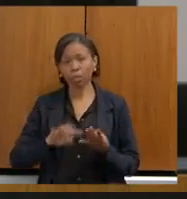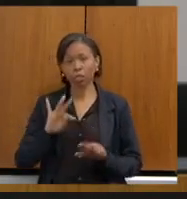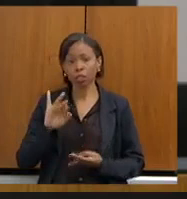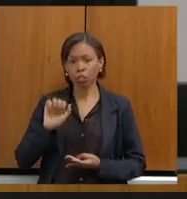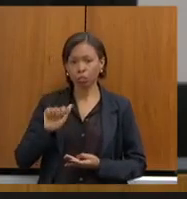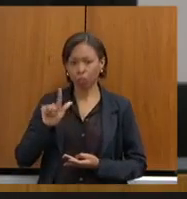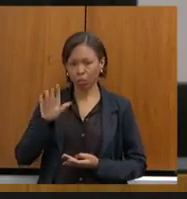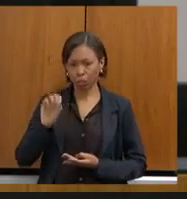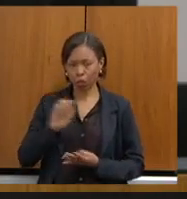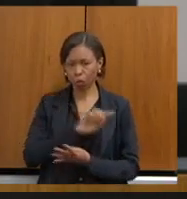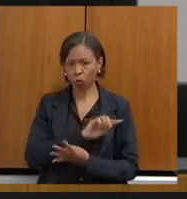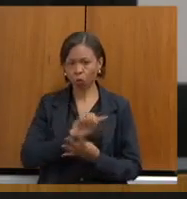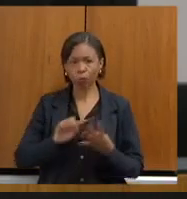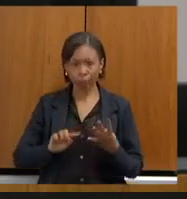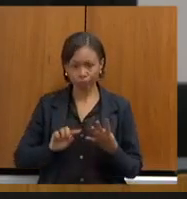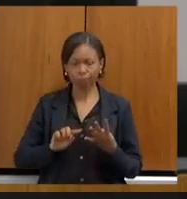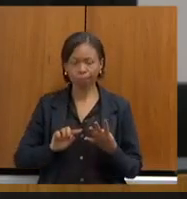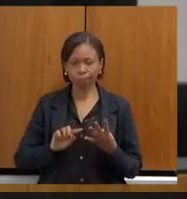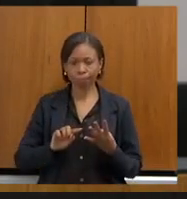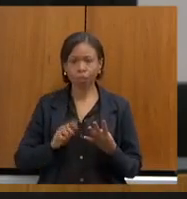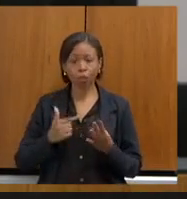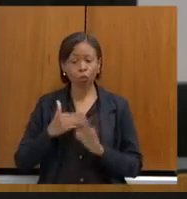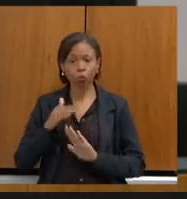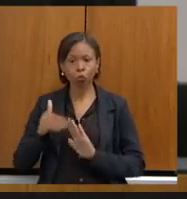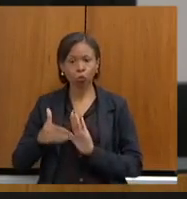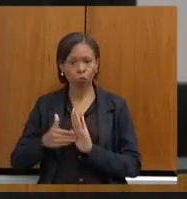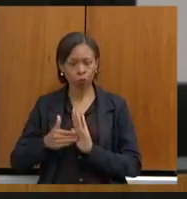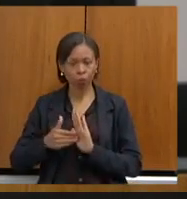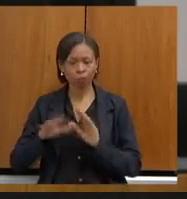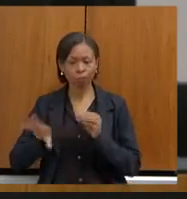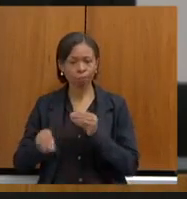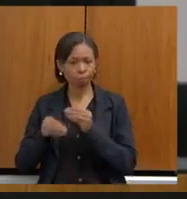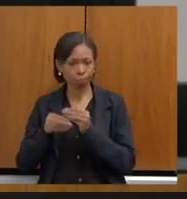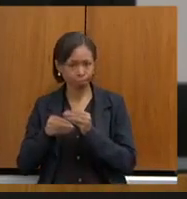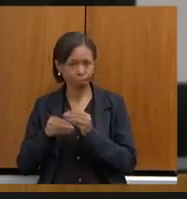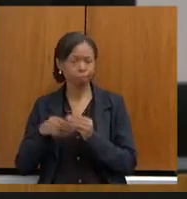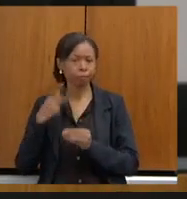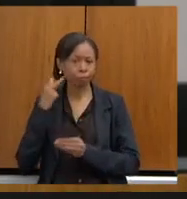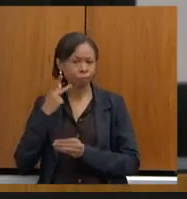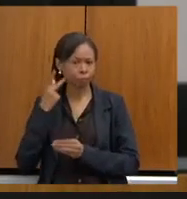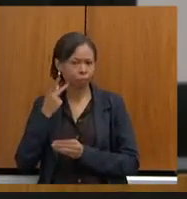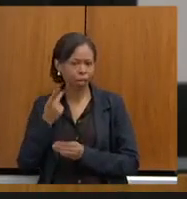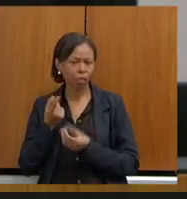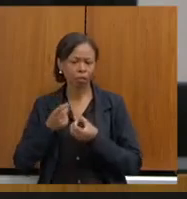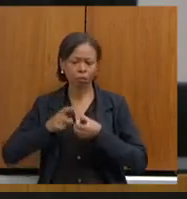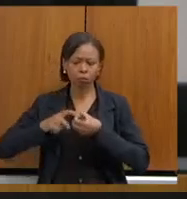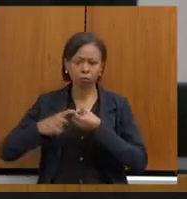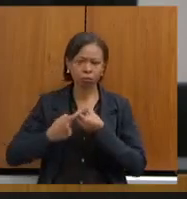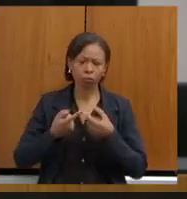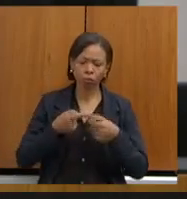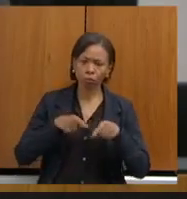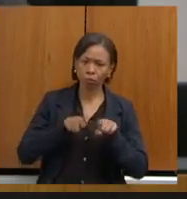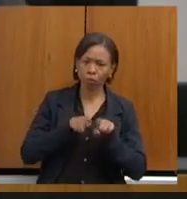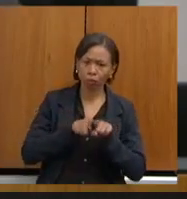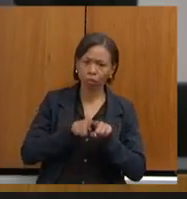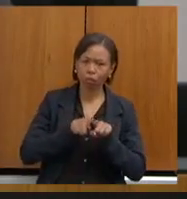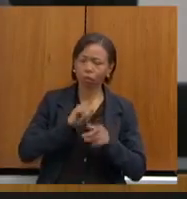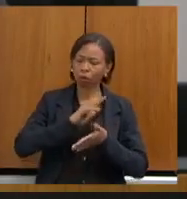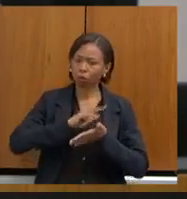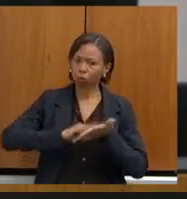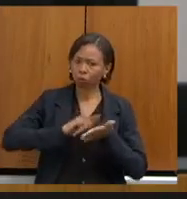tarde o leite todas as emendas parlamentares no âmbito federal estadual convênios termos de ajustamento de Conduta passa